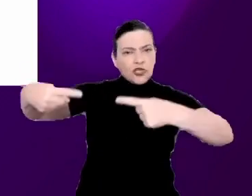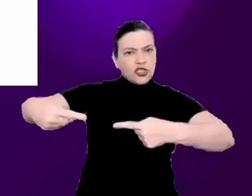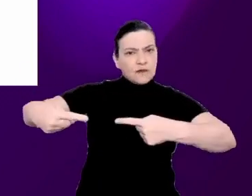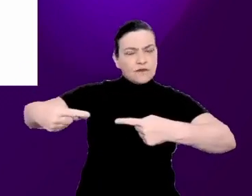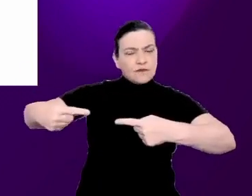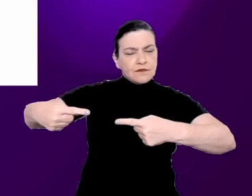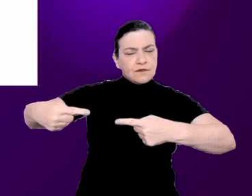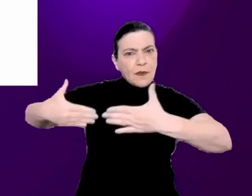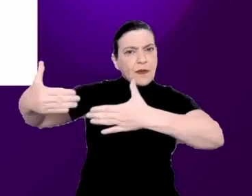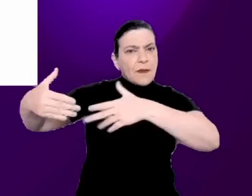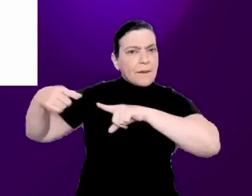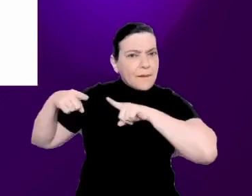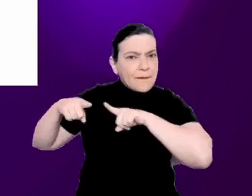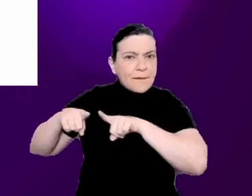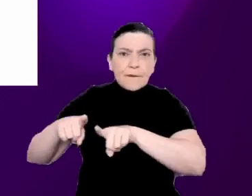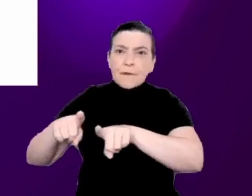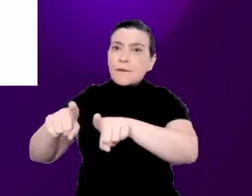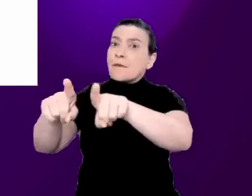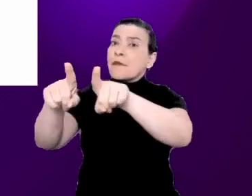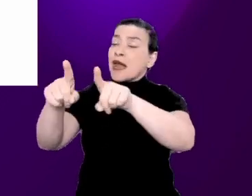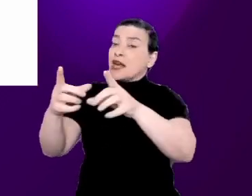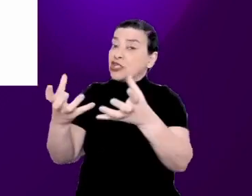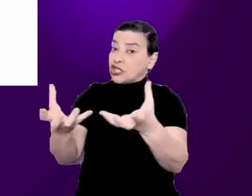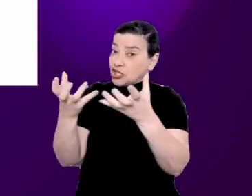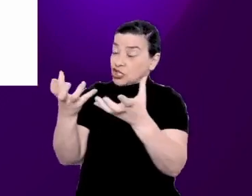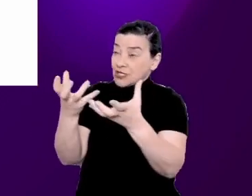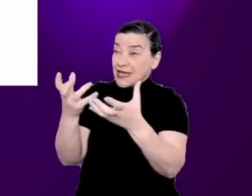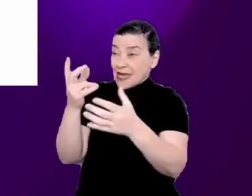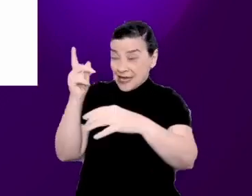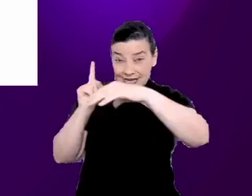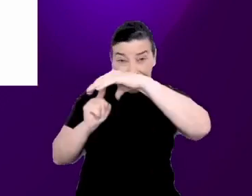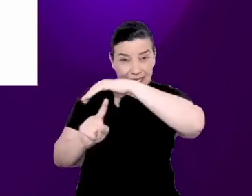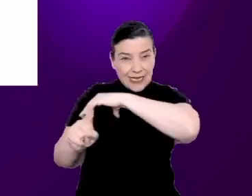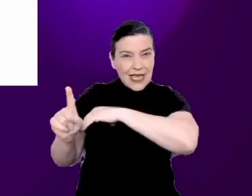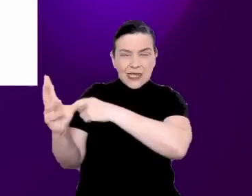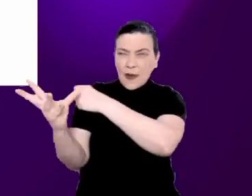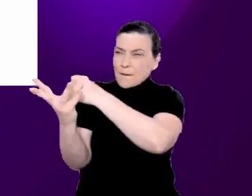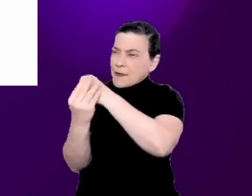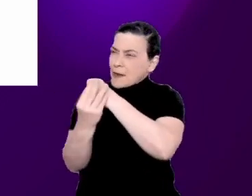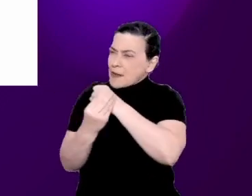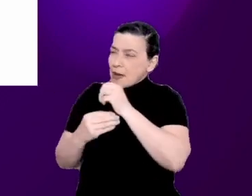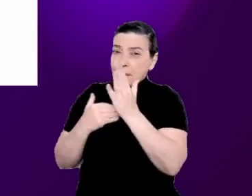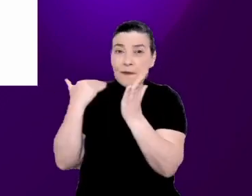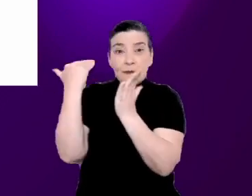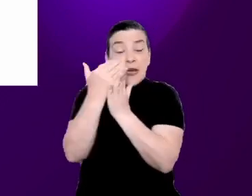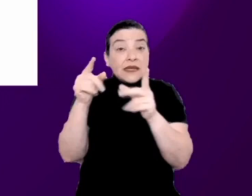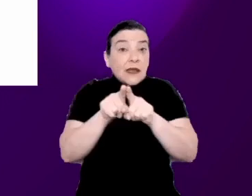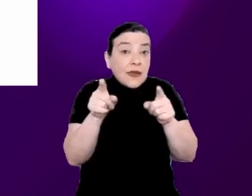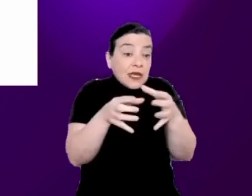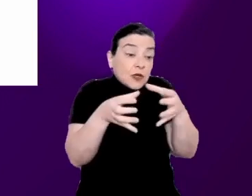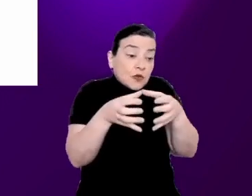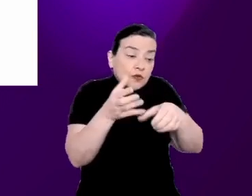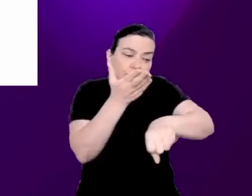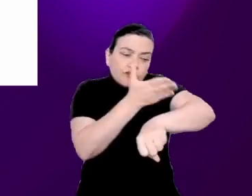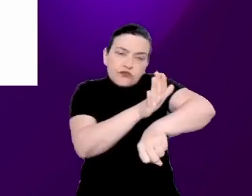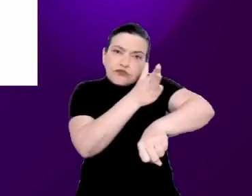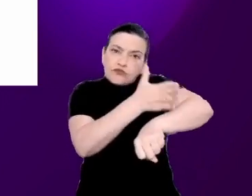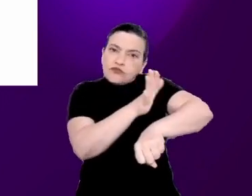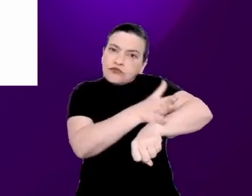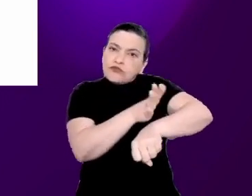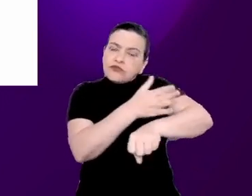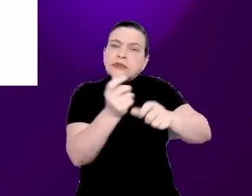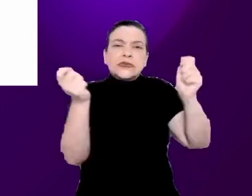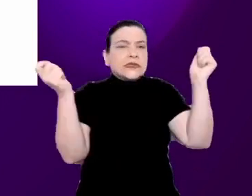mercado captando o maior volume de pacientes, organizando times multiprofissionais robustos, que entregam um